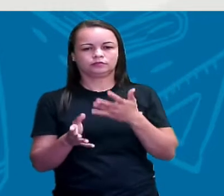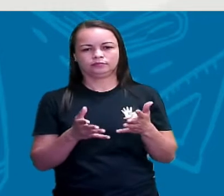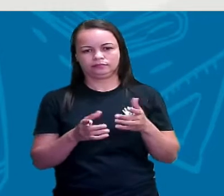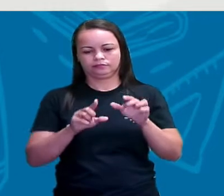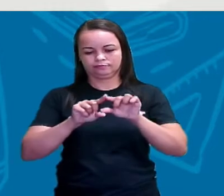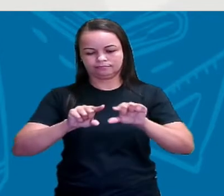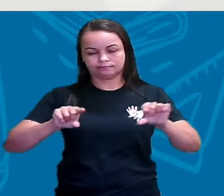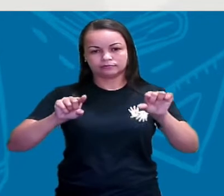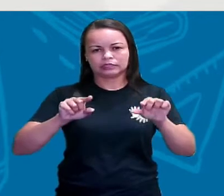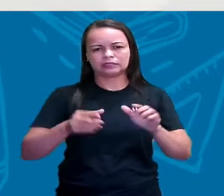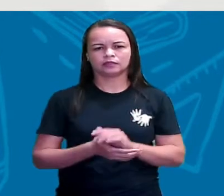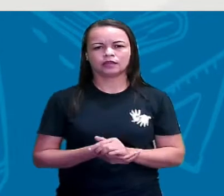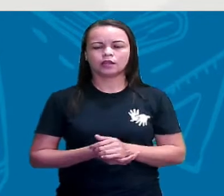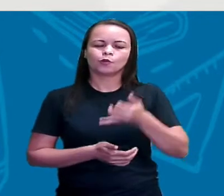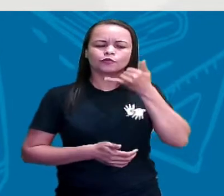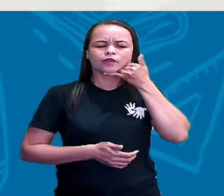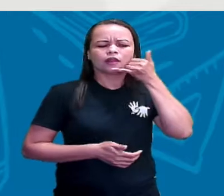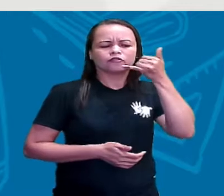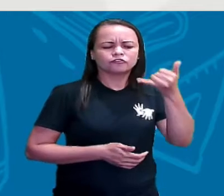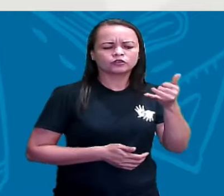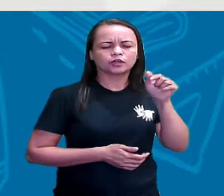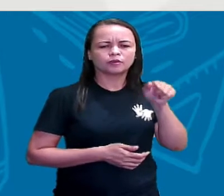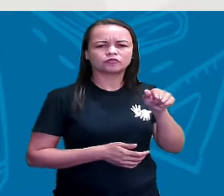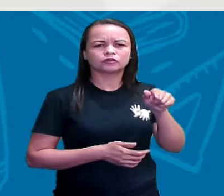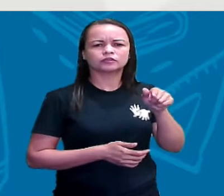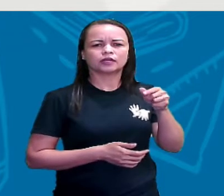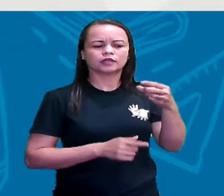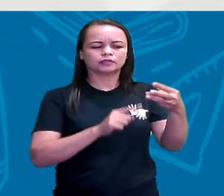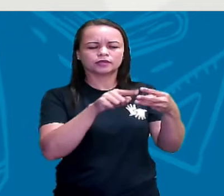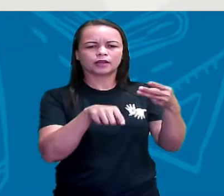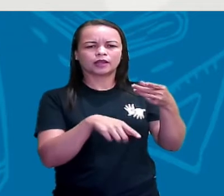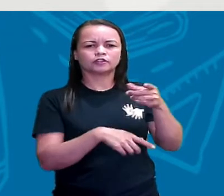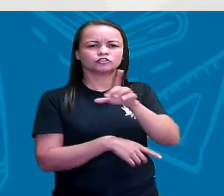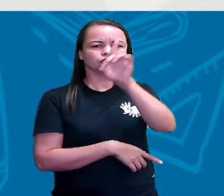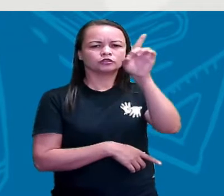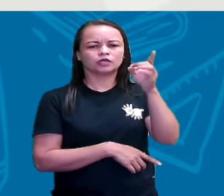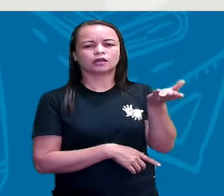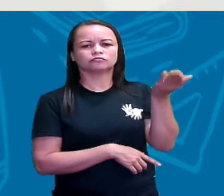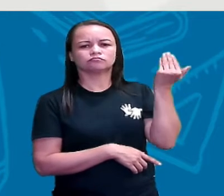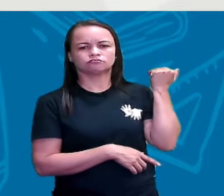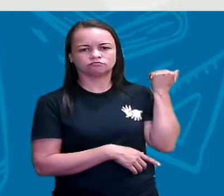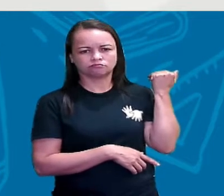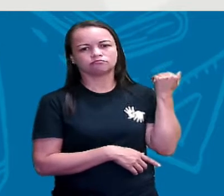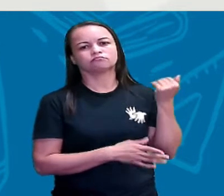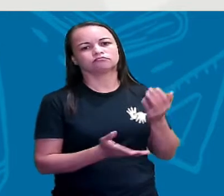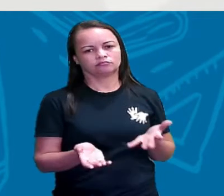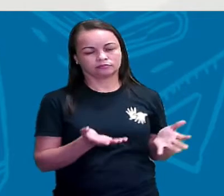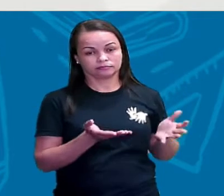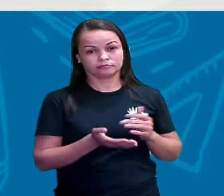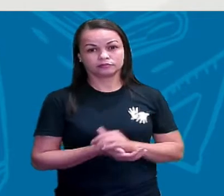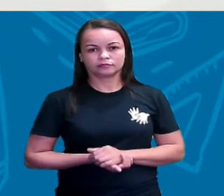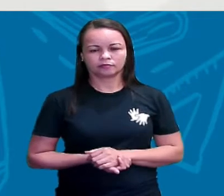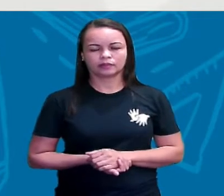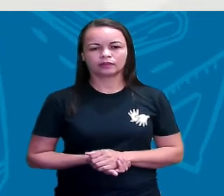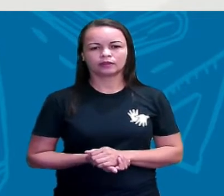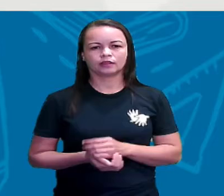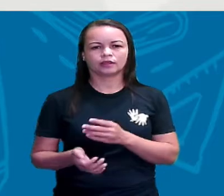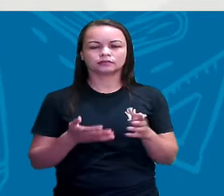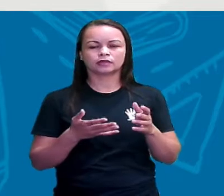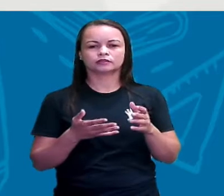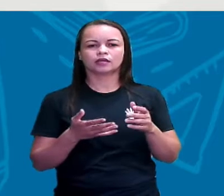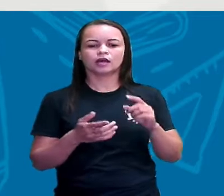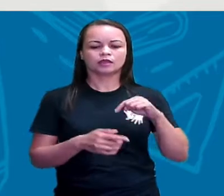eu telefonei para você 3 dias atrás. We learned how to dance samba last week.